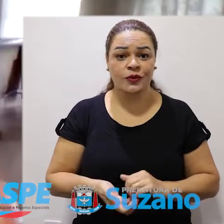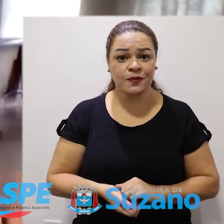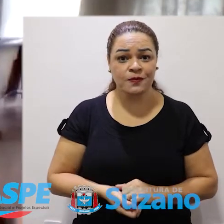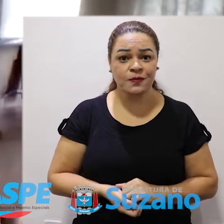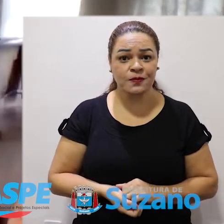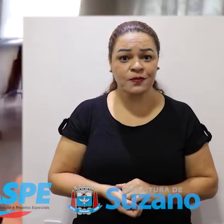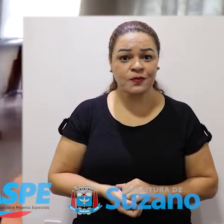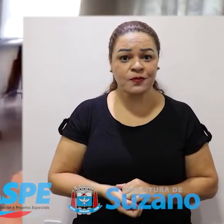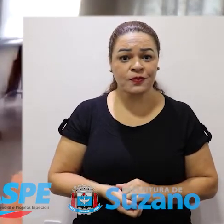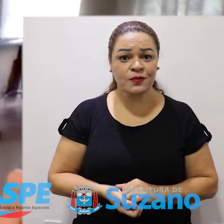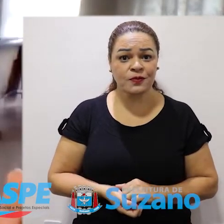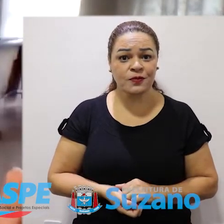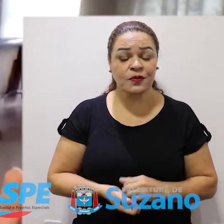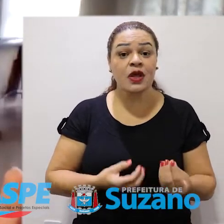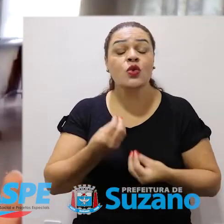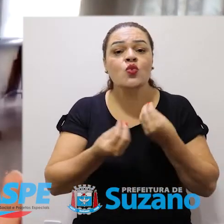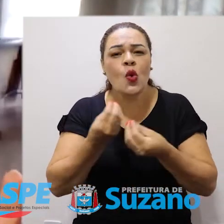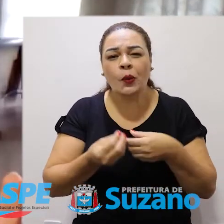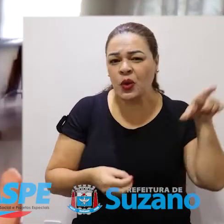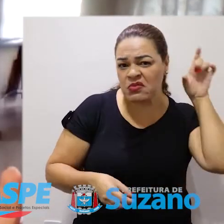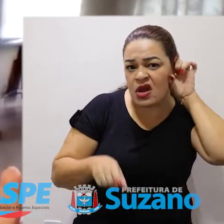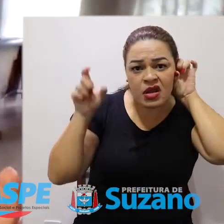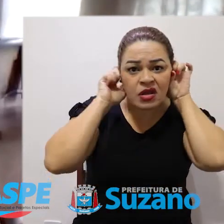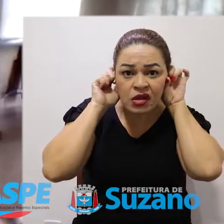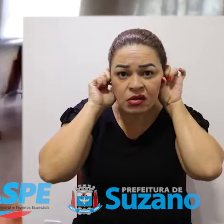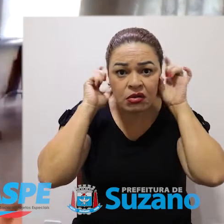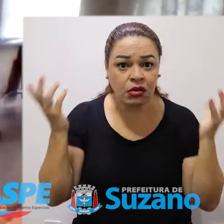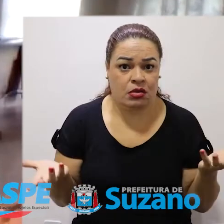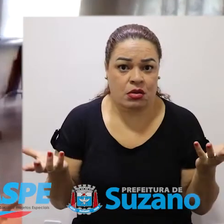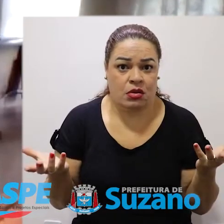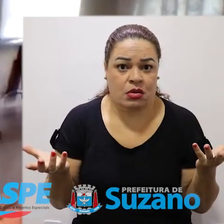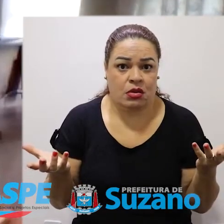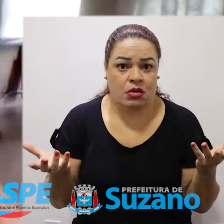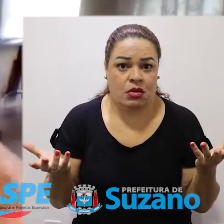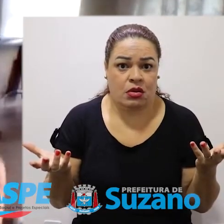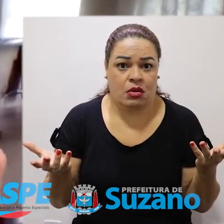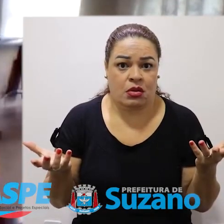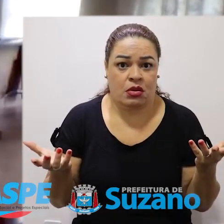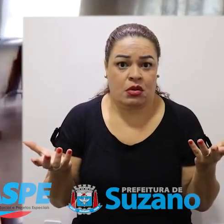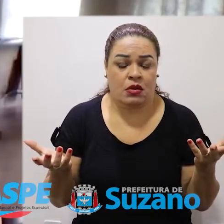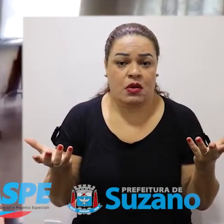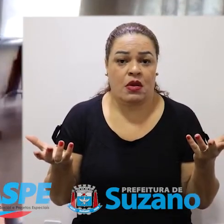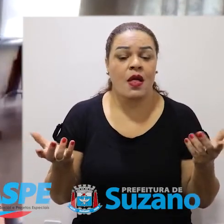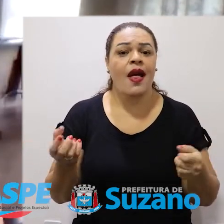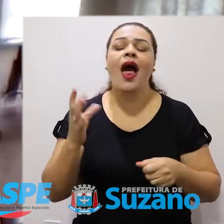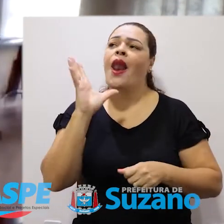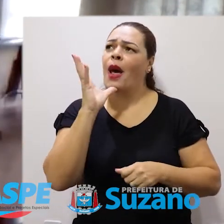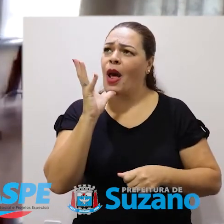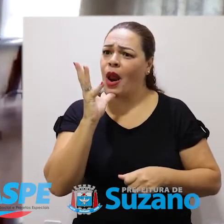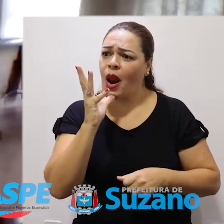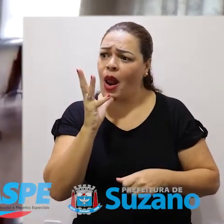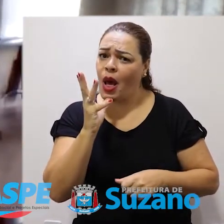E é só o aparelho auditivo dele que tem questões. O cognitivo está preservado. Só que se a gente demora